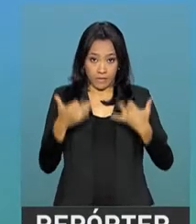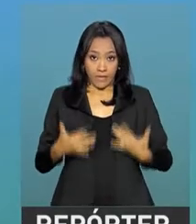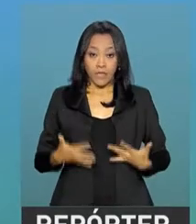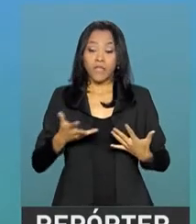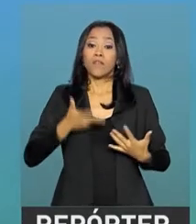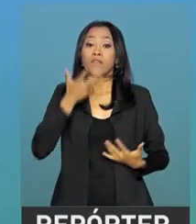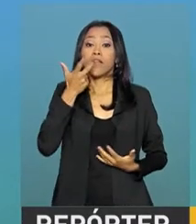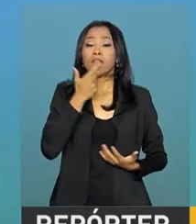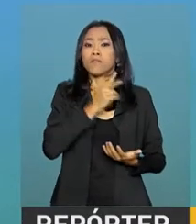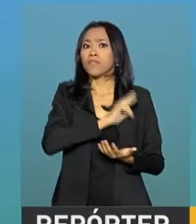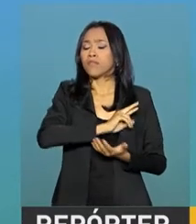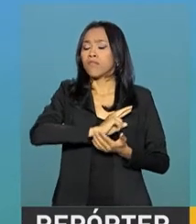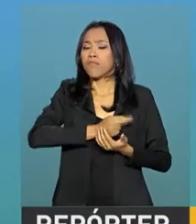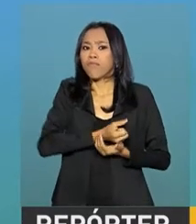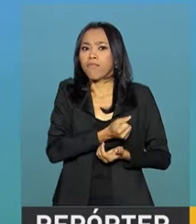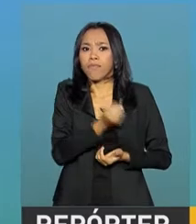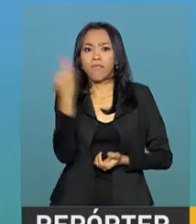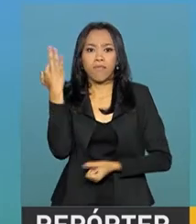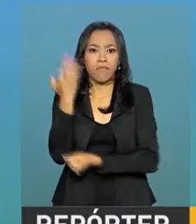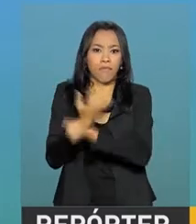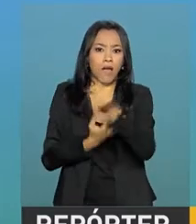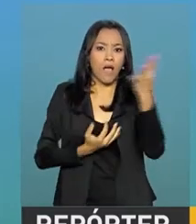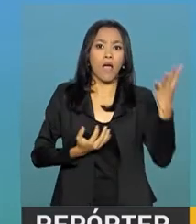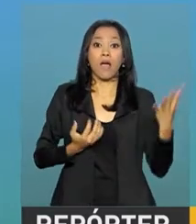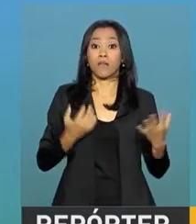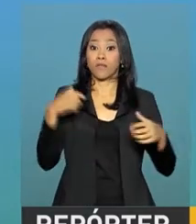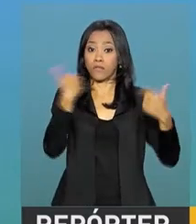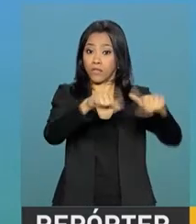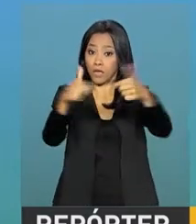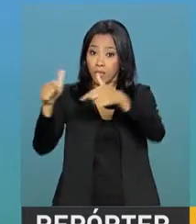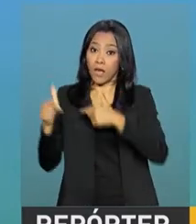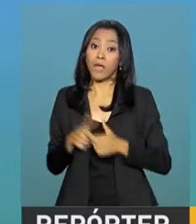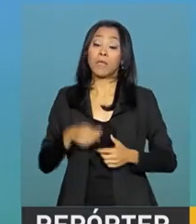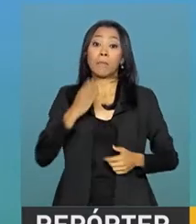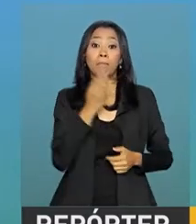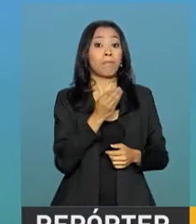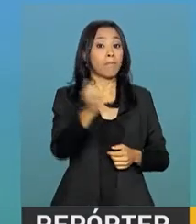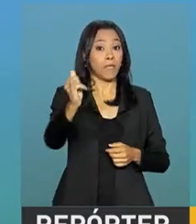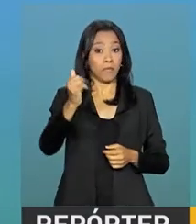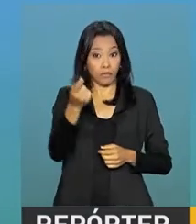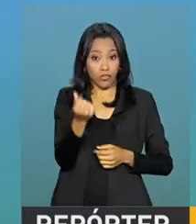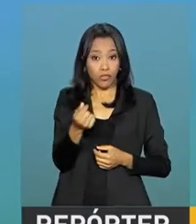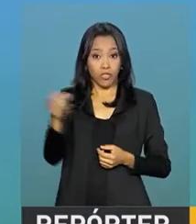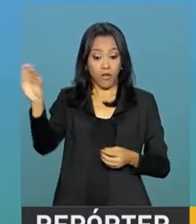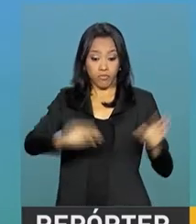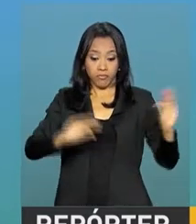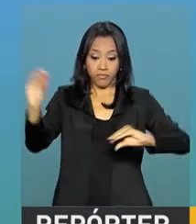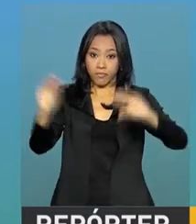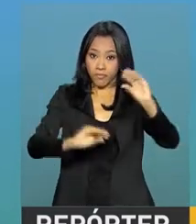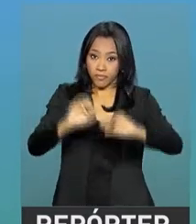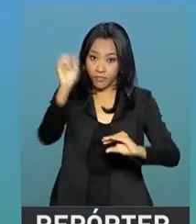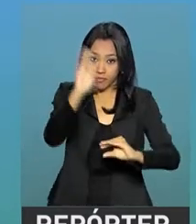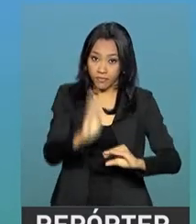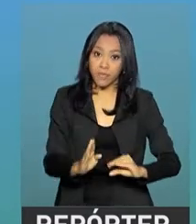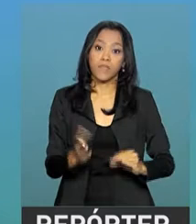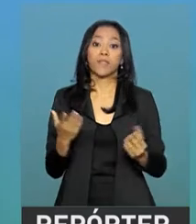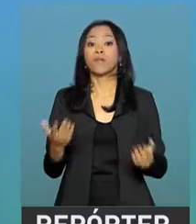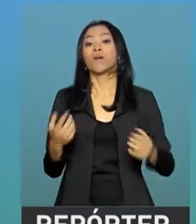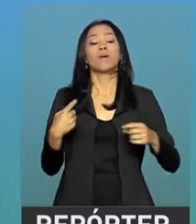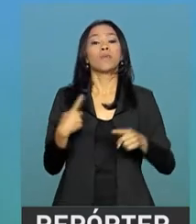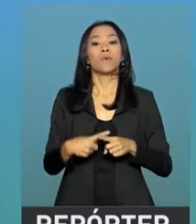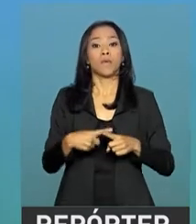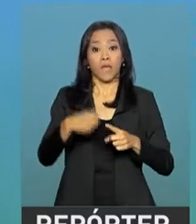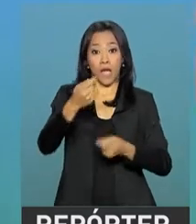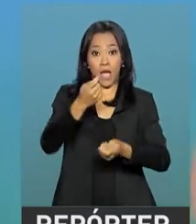milhares de empregos de alguns bilhões de investimento no momento onde a economia passa por uma fase